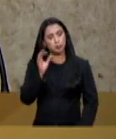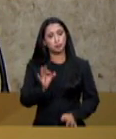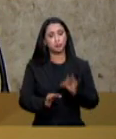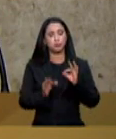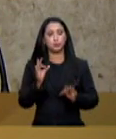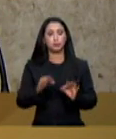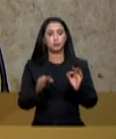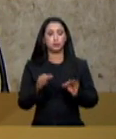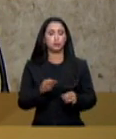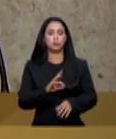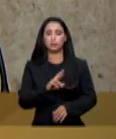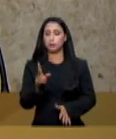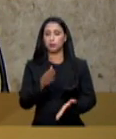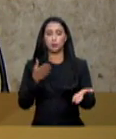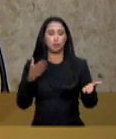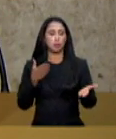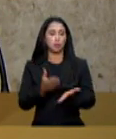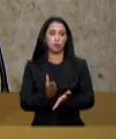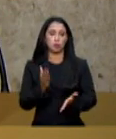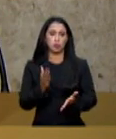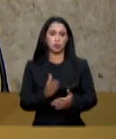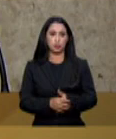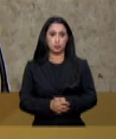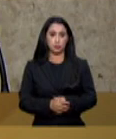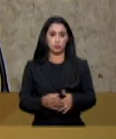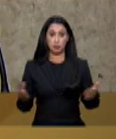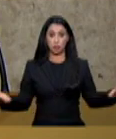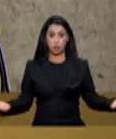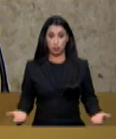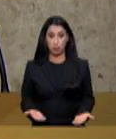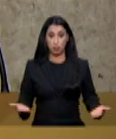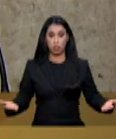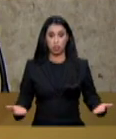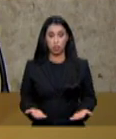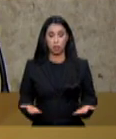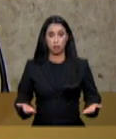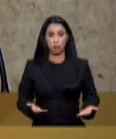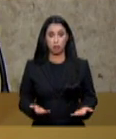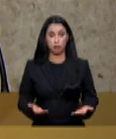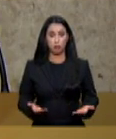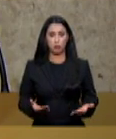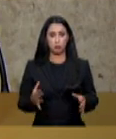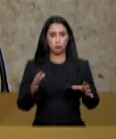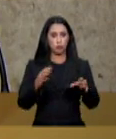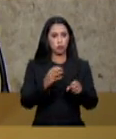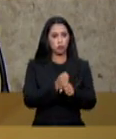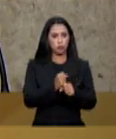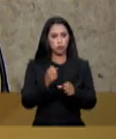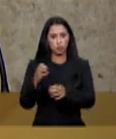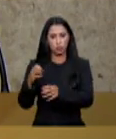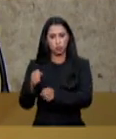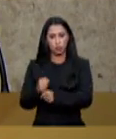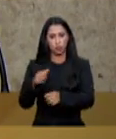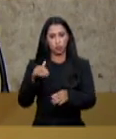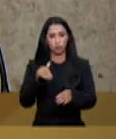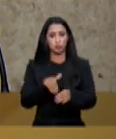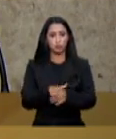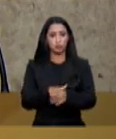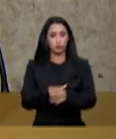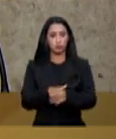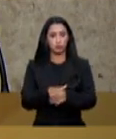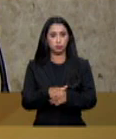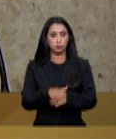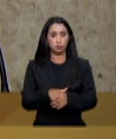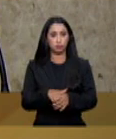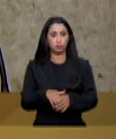julgar improcedente. Então, agora temos aqui que computar os votos, que, na verdade,